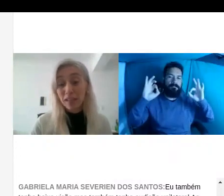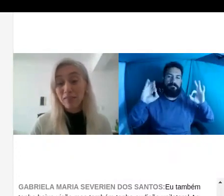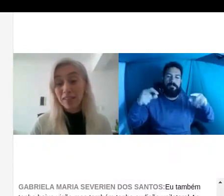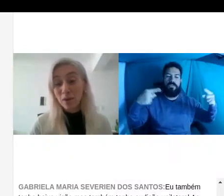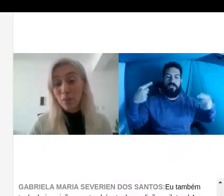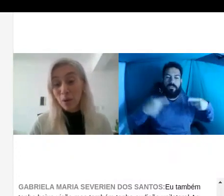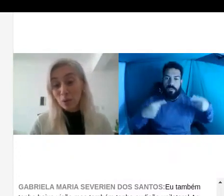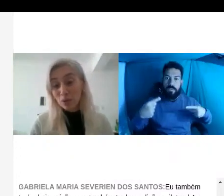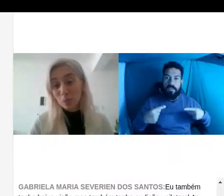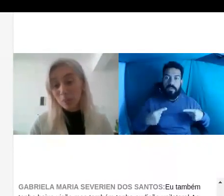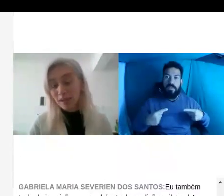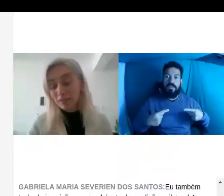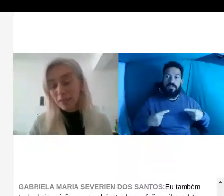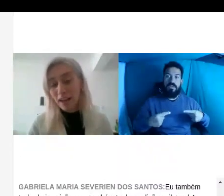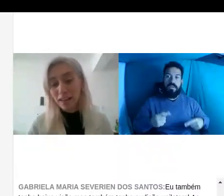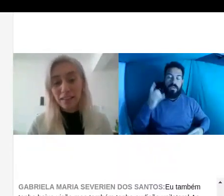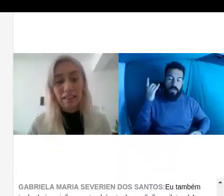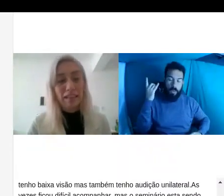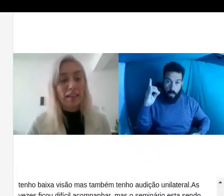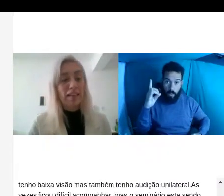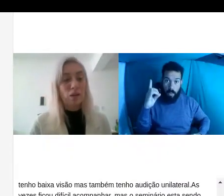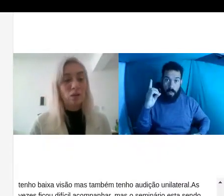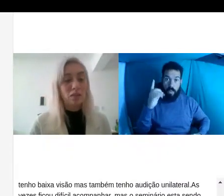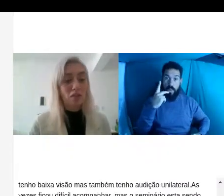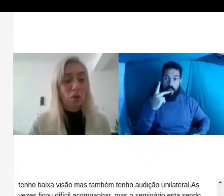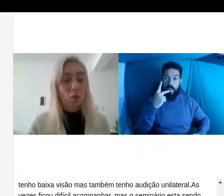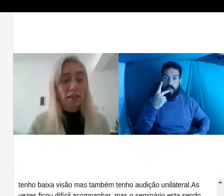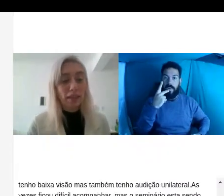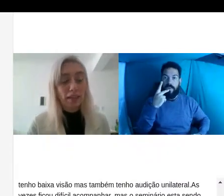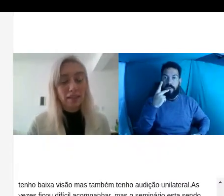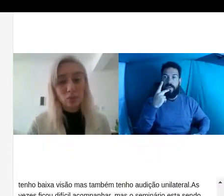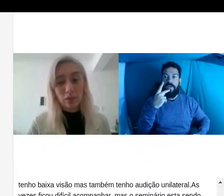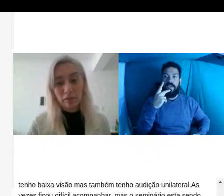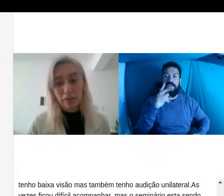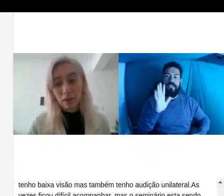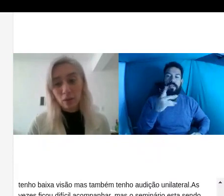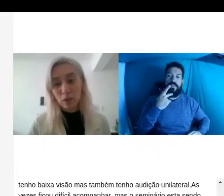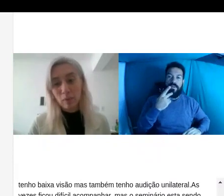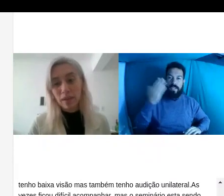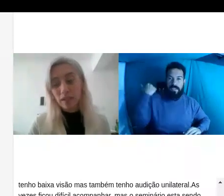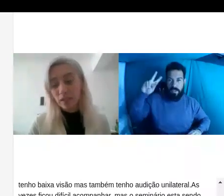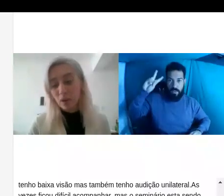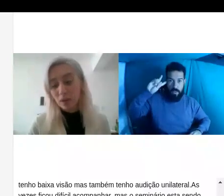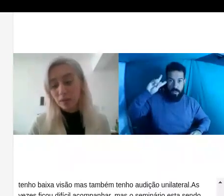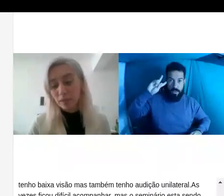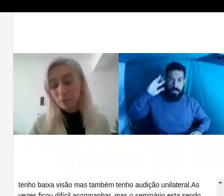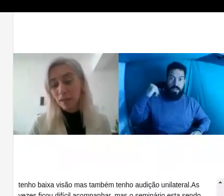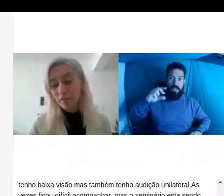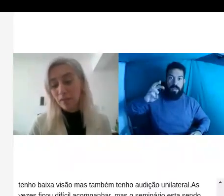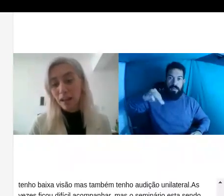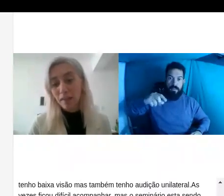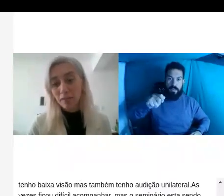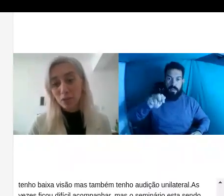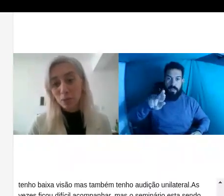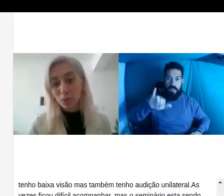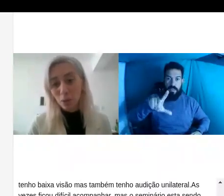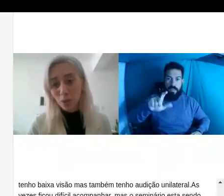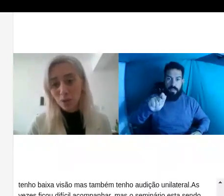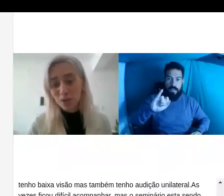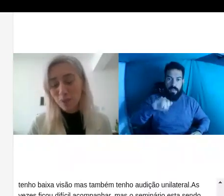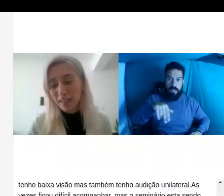queria fazer uma última fala que, inclusive, já comentei na segunda-feira, quando a Marilene Costa falava sobre